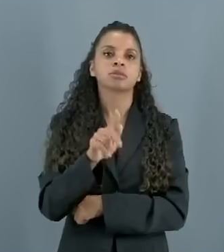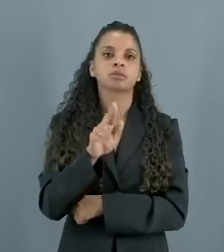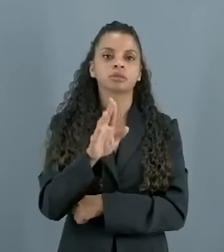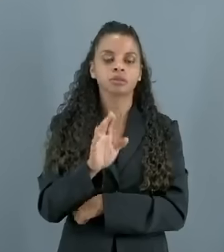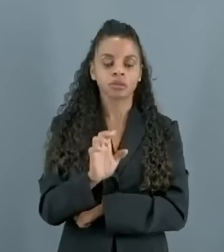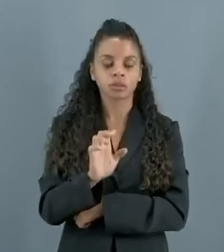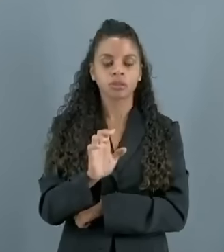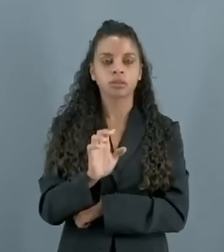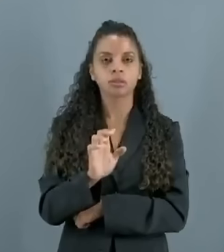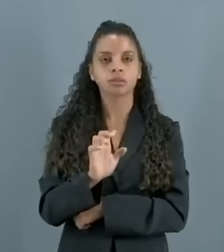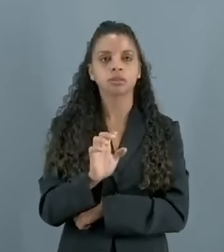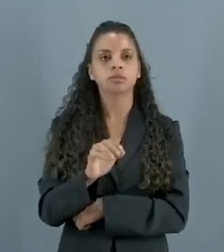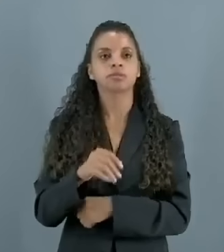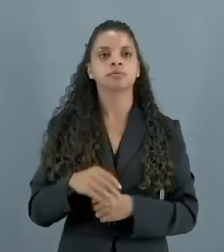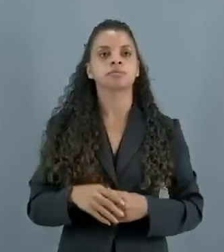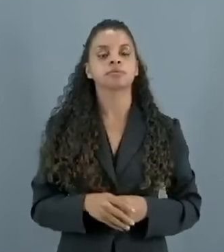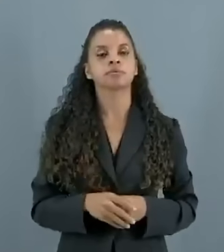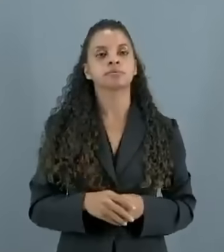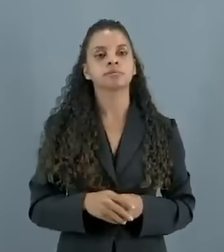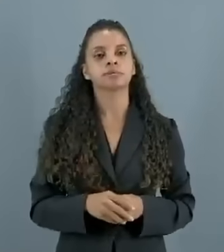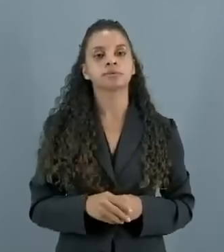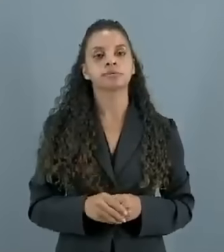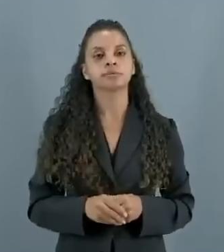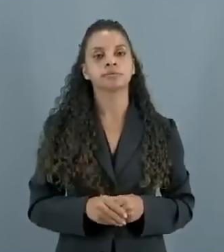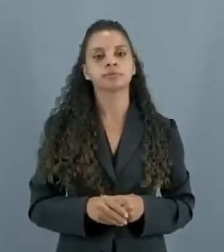Minutos, senador Rogério Marinho.